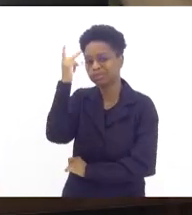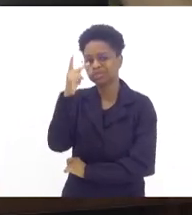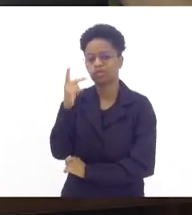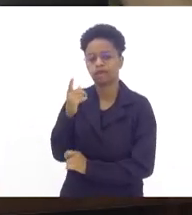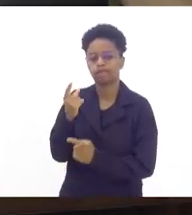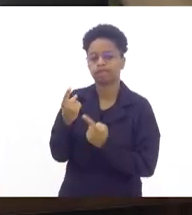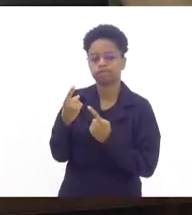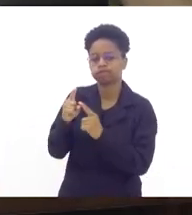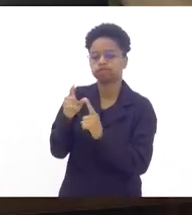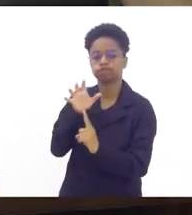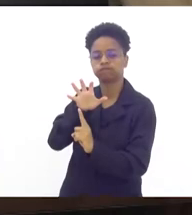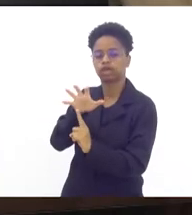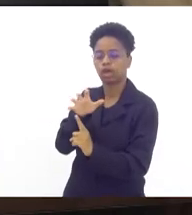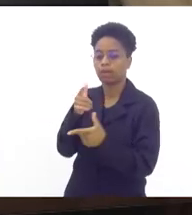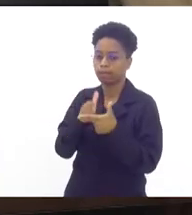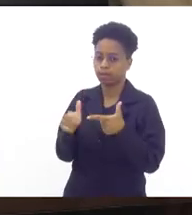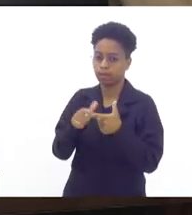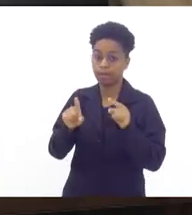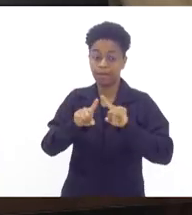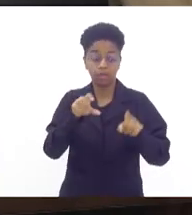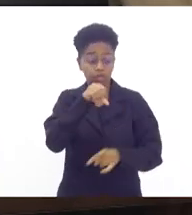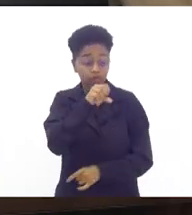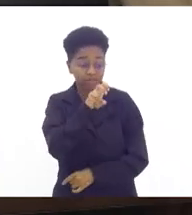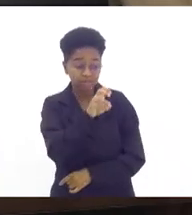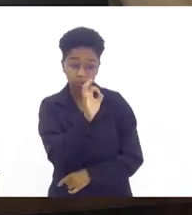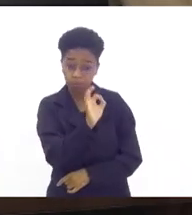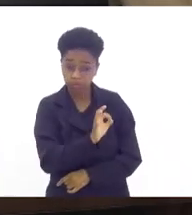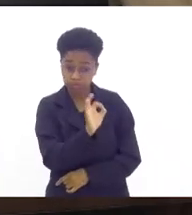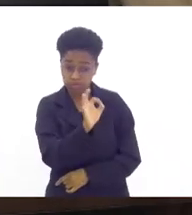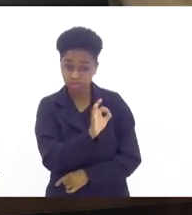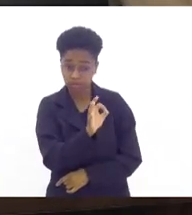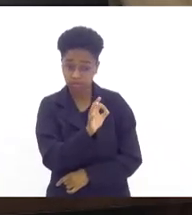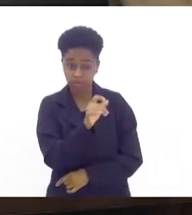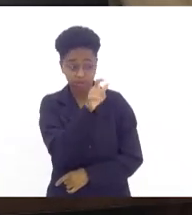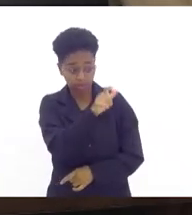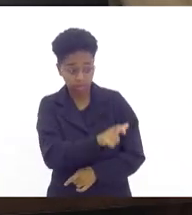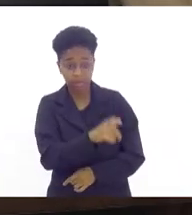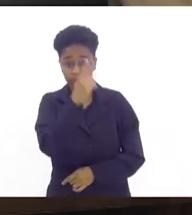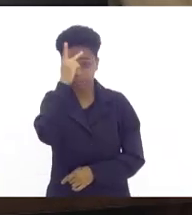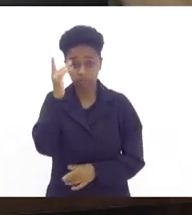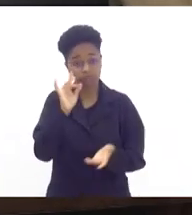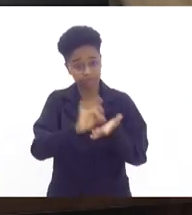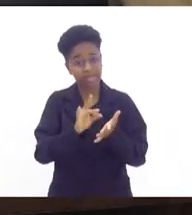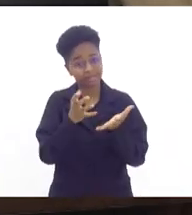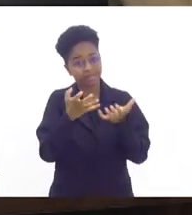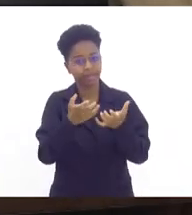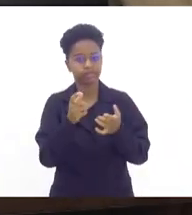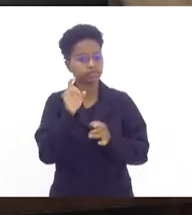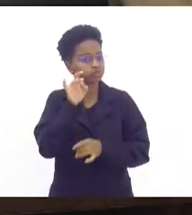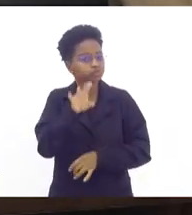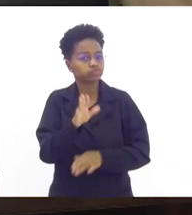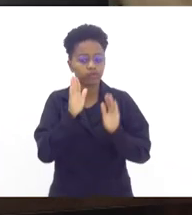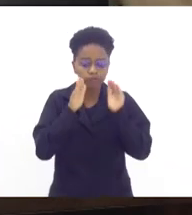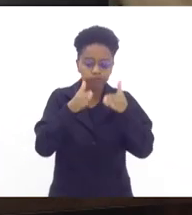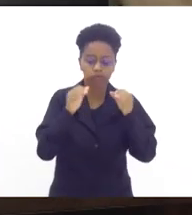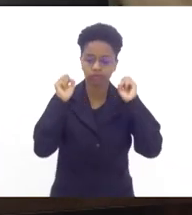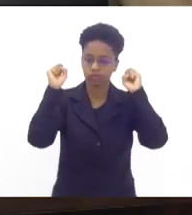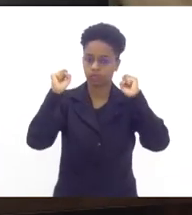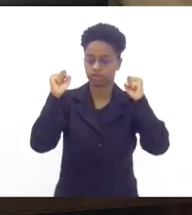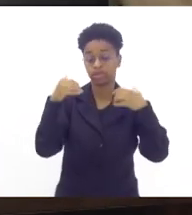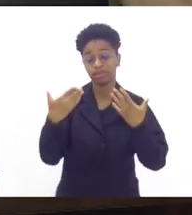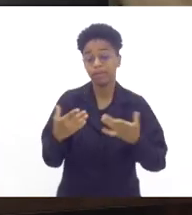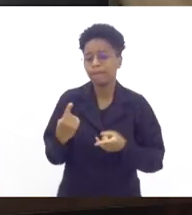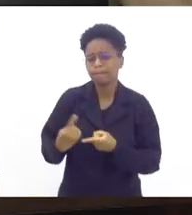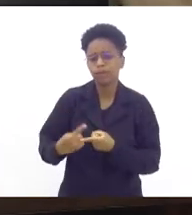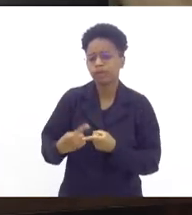organizados então os outros 95% né são as pessoas que vão lá para torcer de Fato né Então porque a